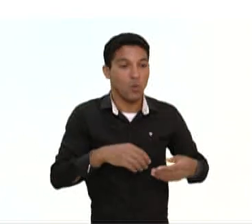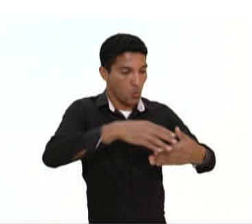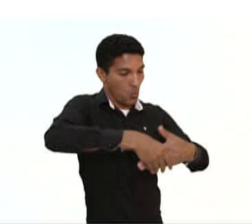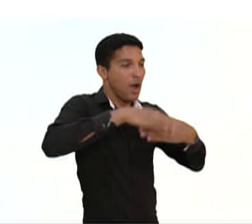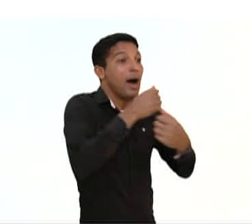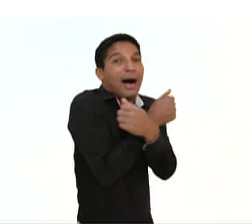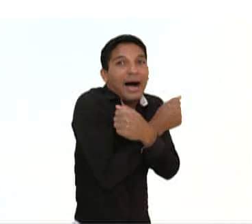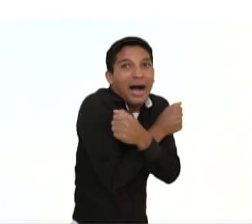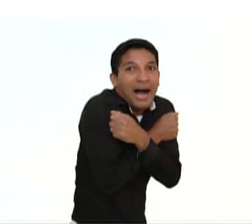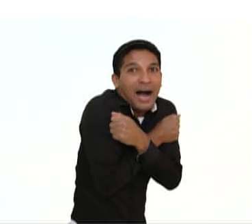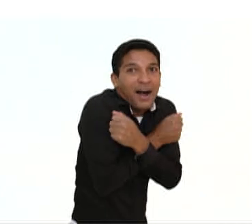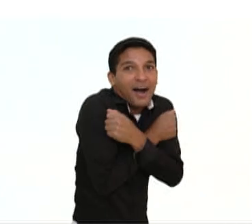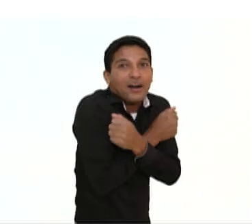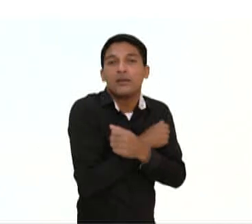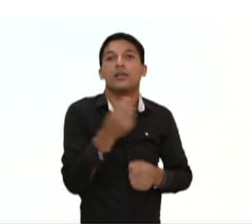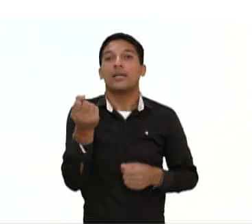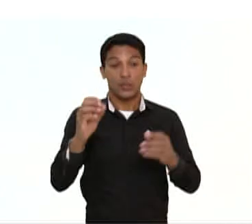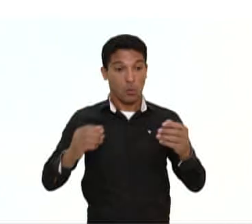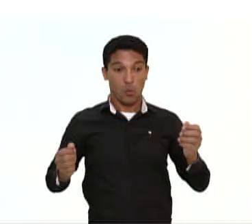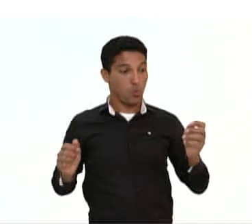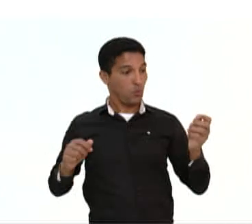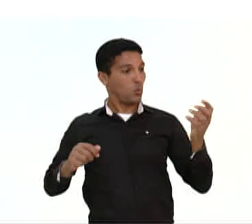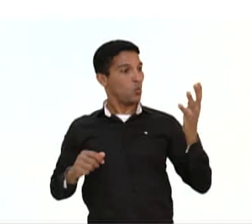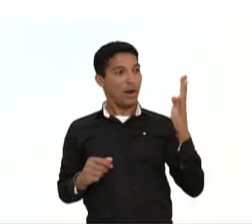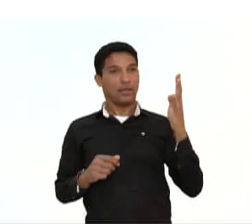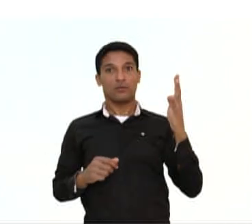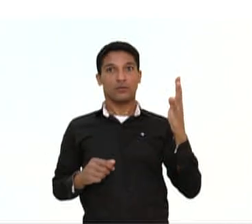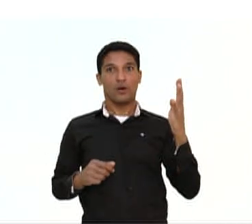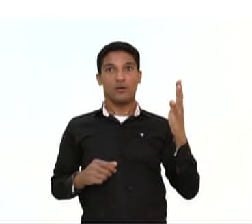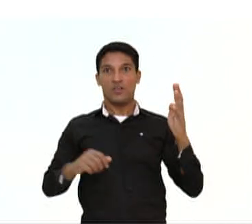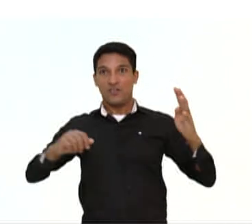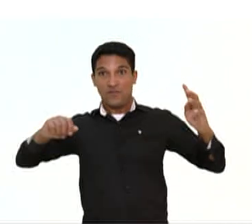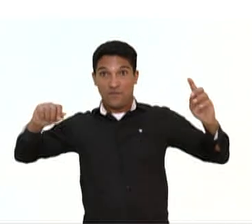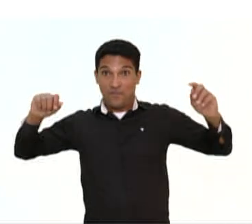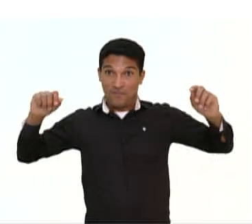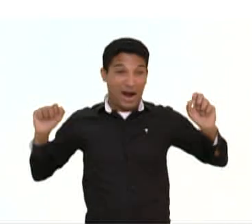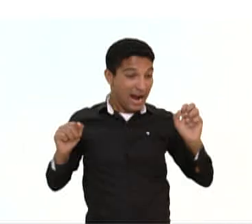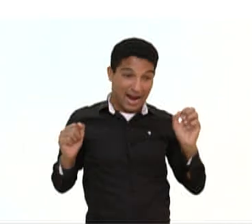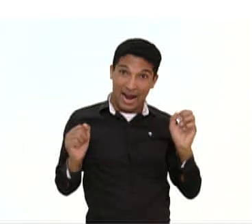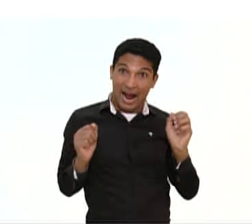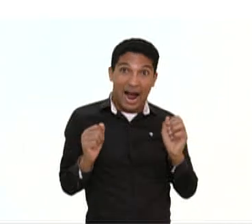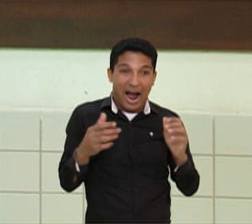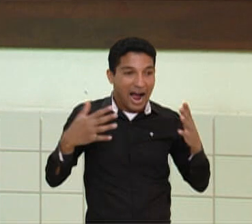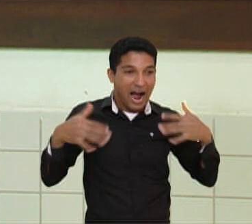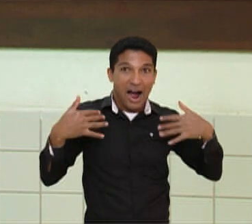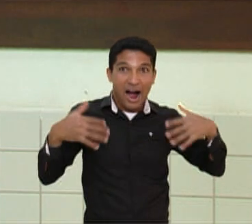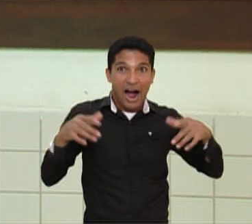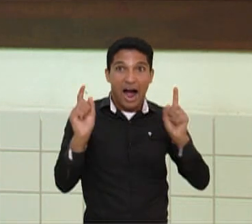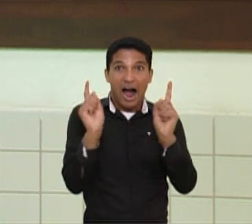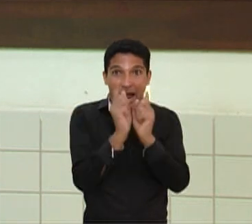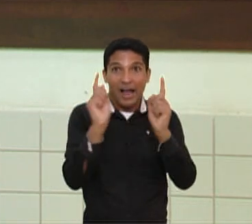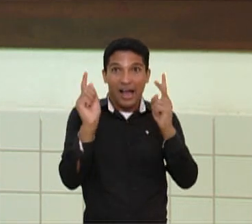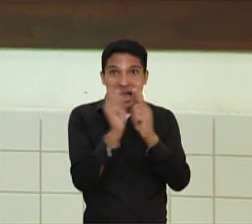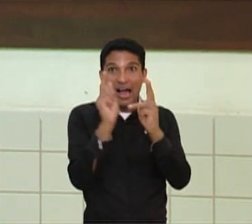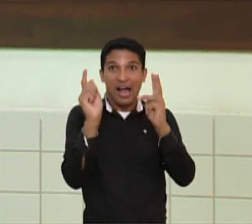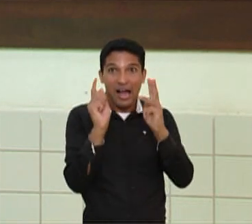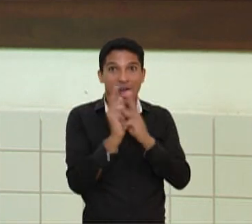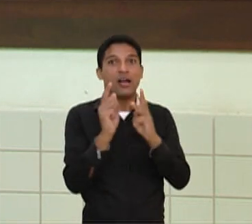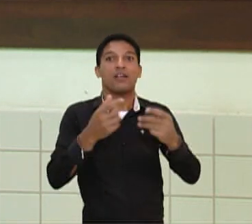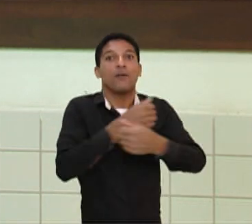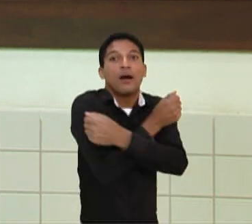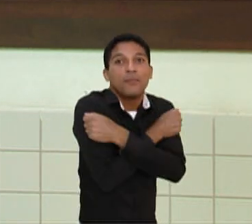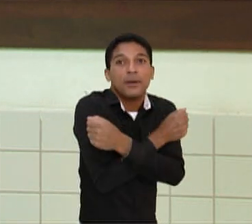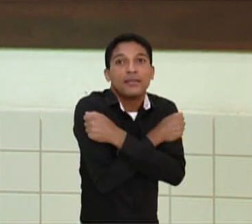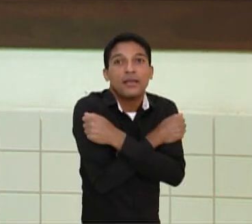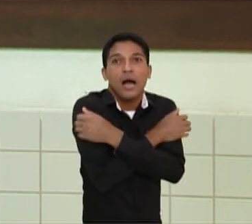abraços acontecerão? Então, nós vamos fazer o quê? Os amigos, eles vão se cumprimentar, eles vão se abraçar,